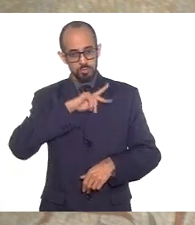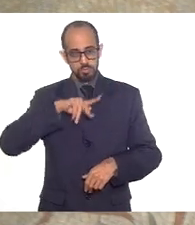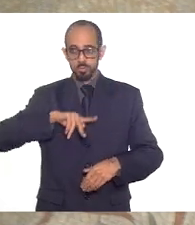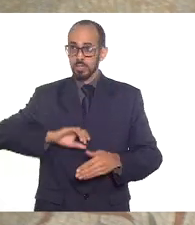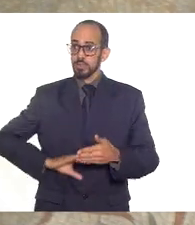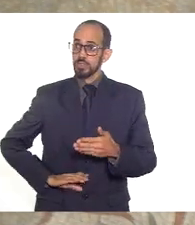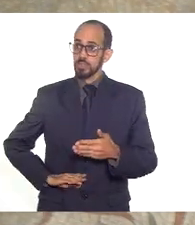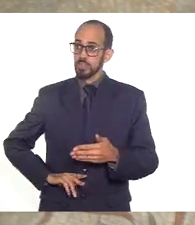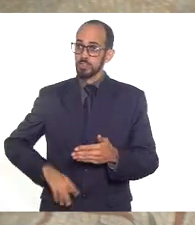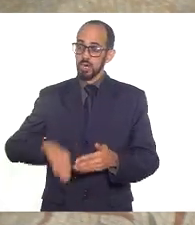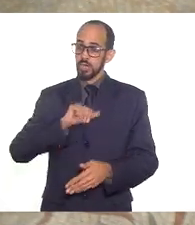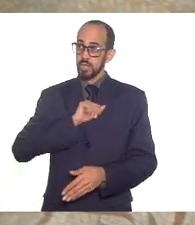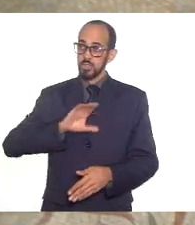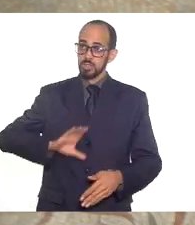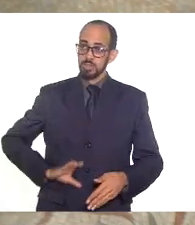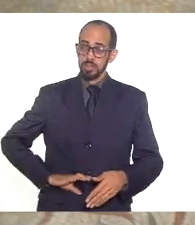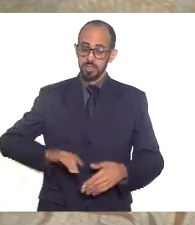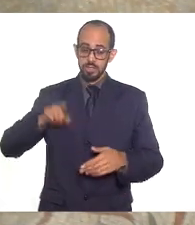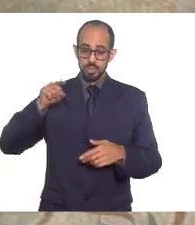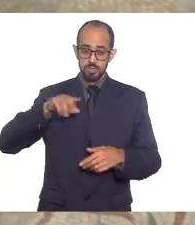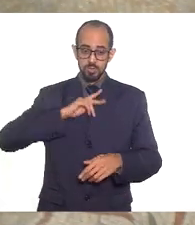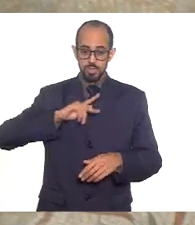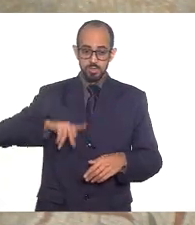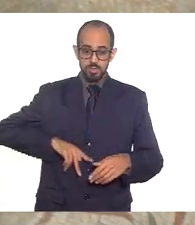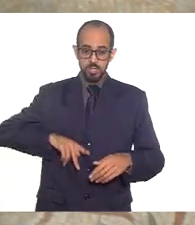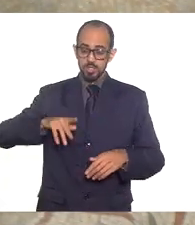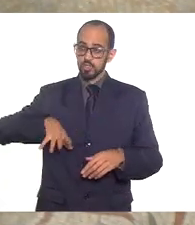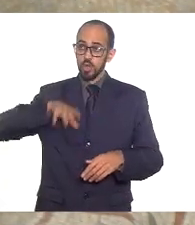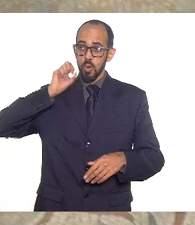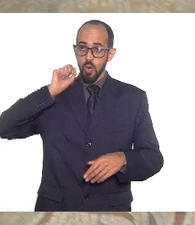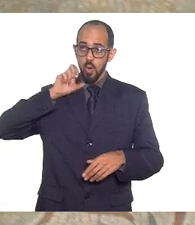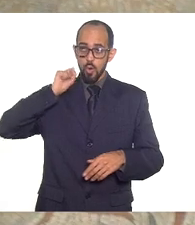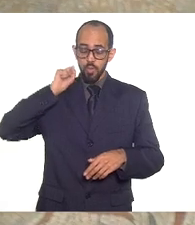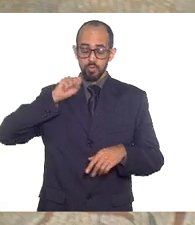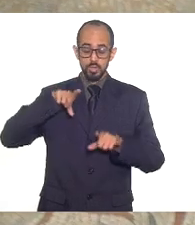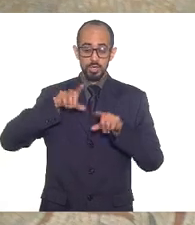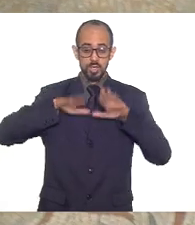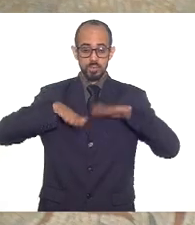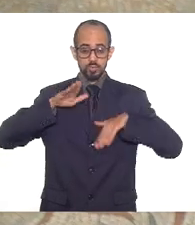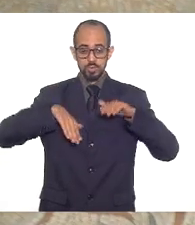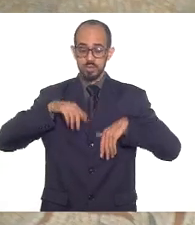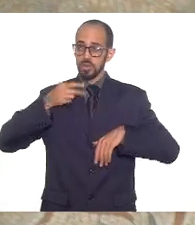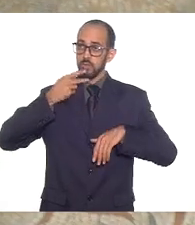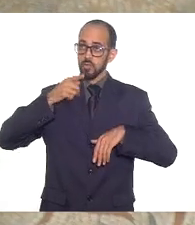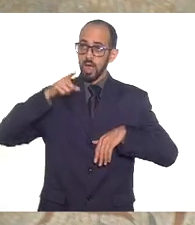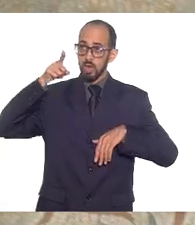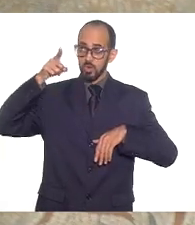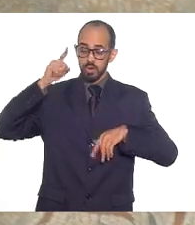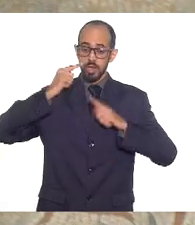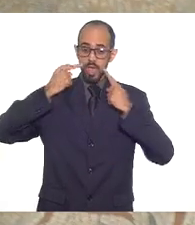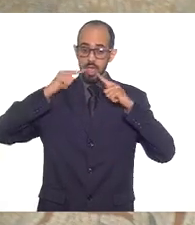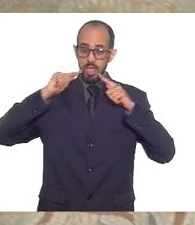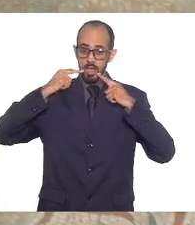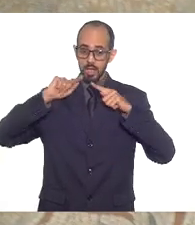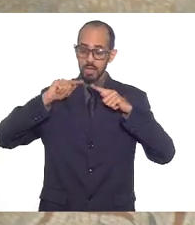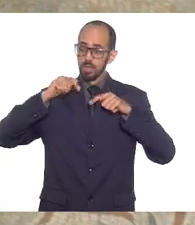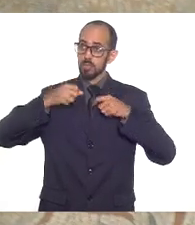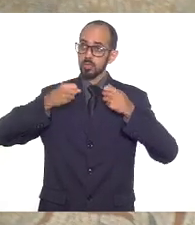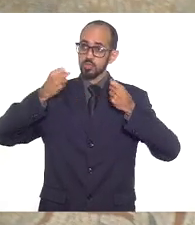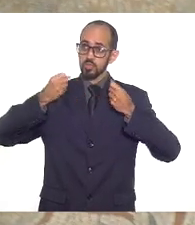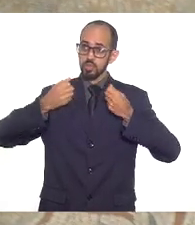Presidente André Ceciliano um presidente que houve muita das vezes eu chego para ele reclama de